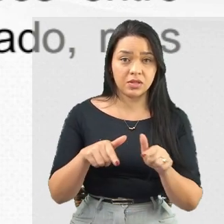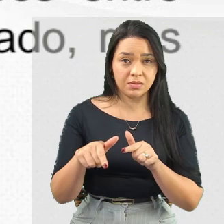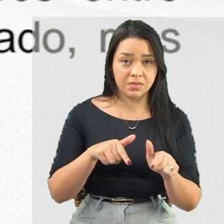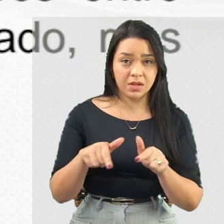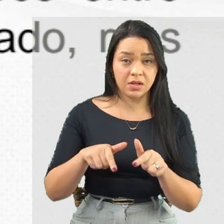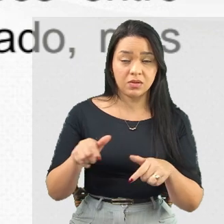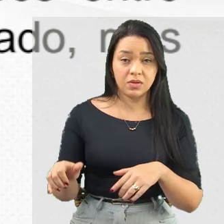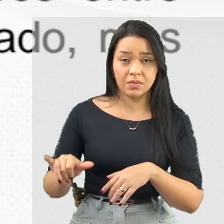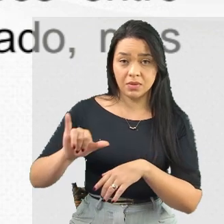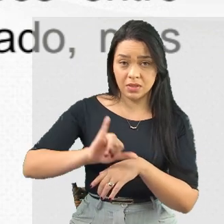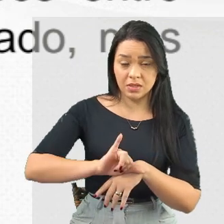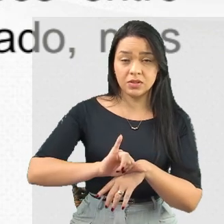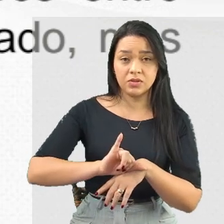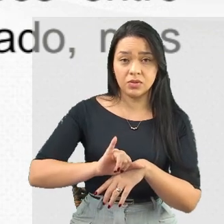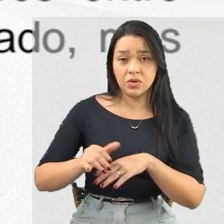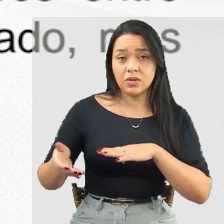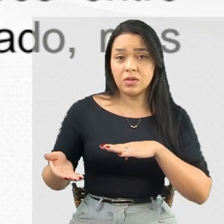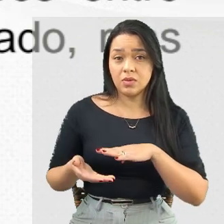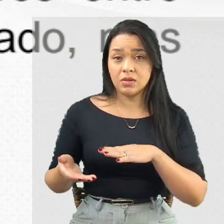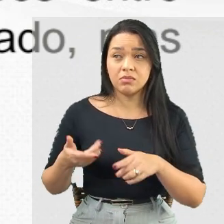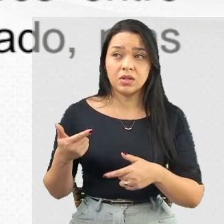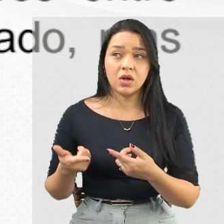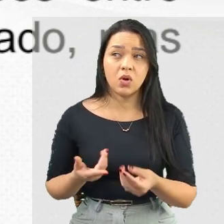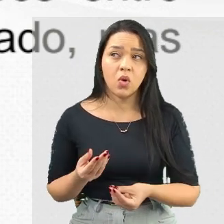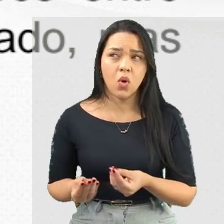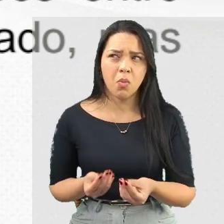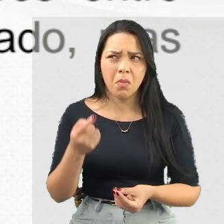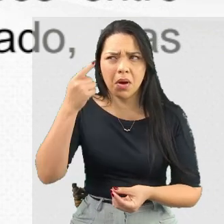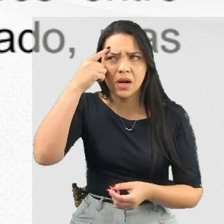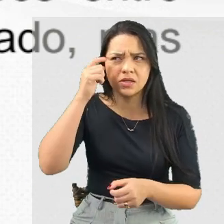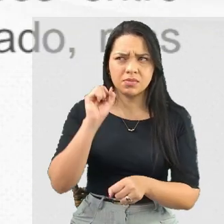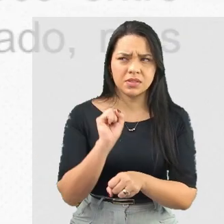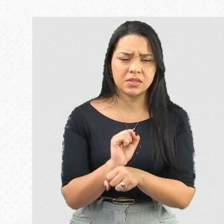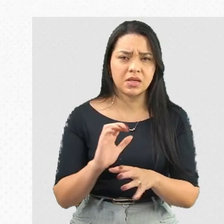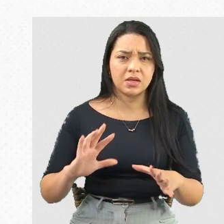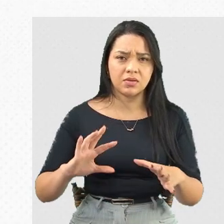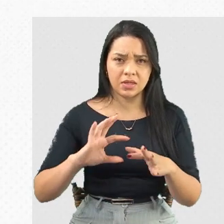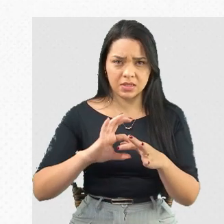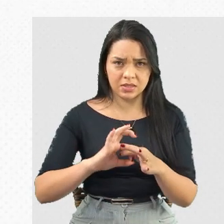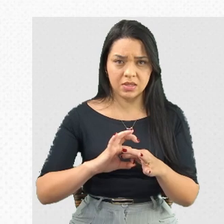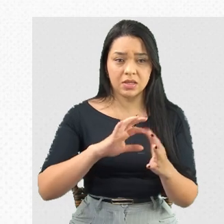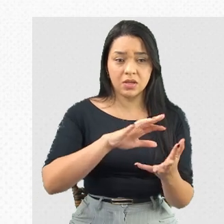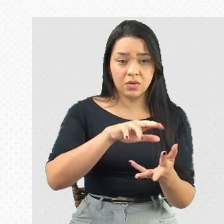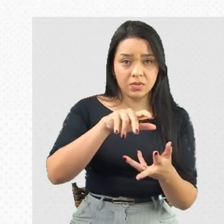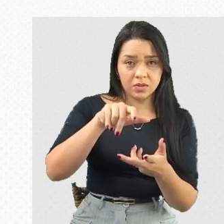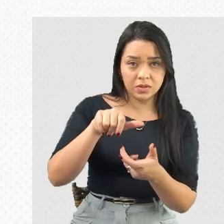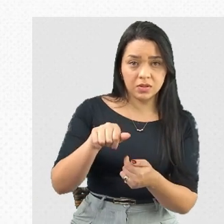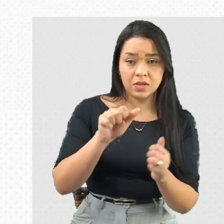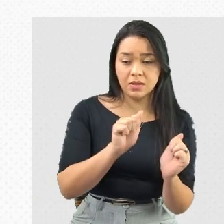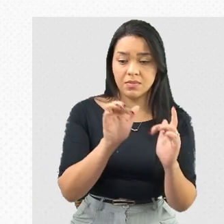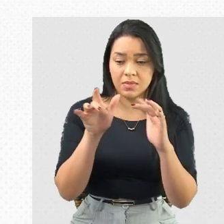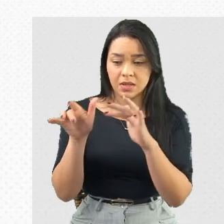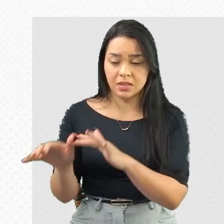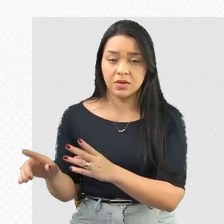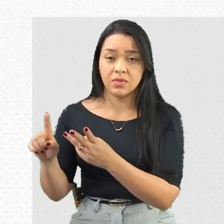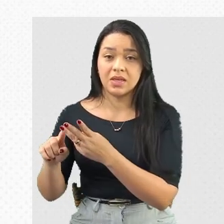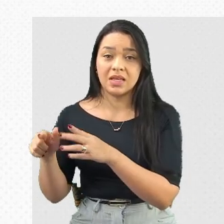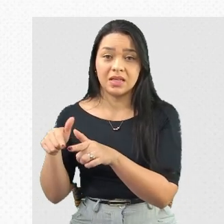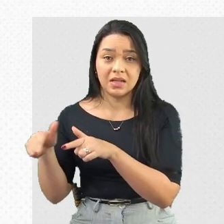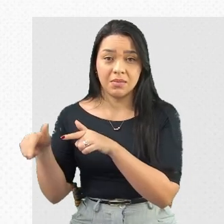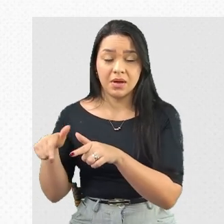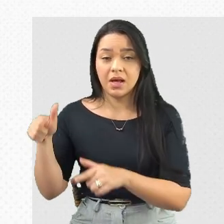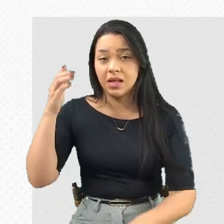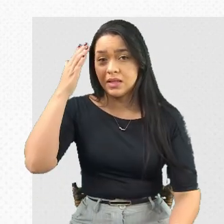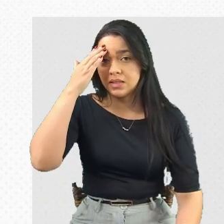capitalismo contemporâneo. Então não tem como deixar de pensar a interconexão entre globalização, imigração e trabalho, sem entender que isso